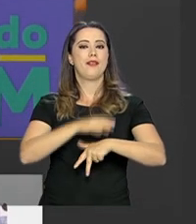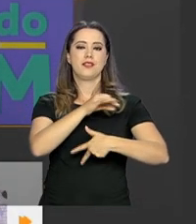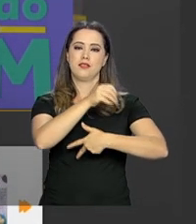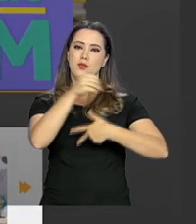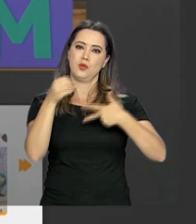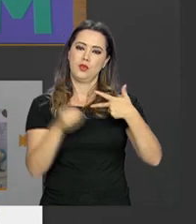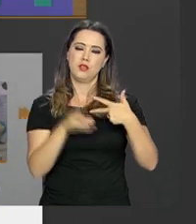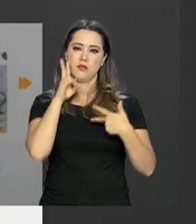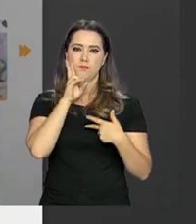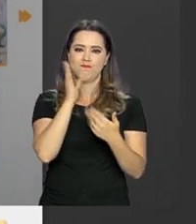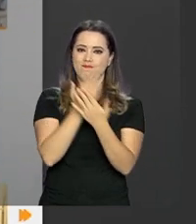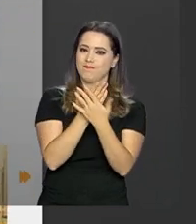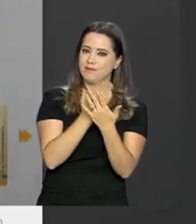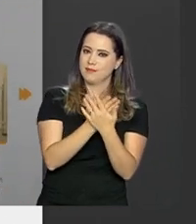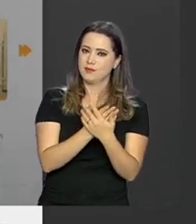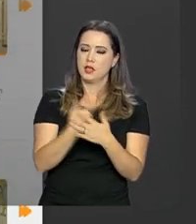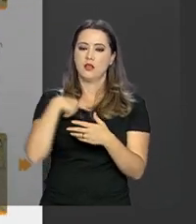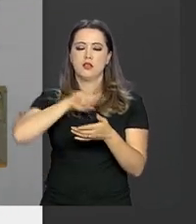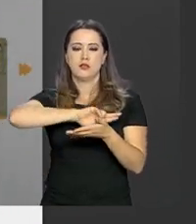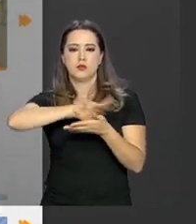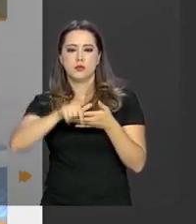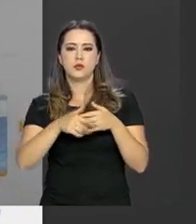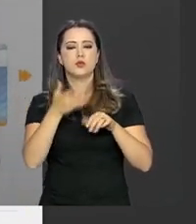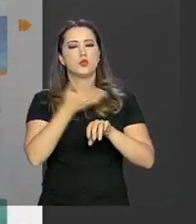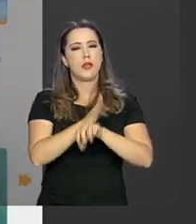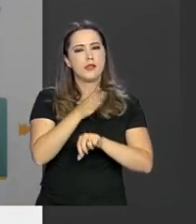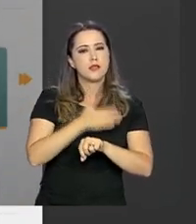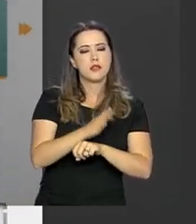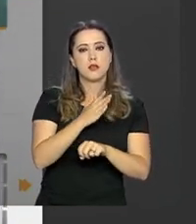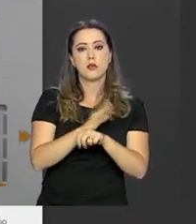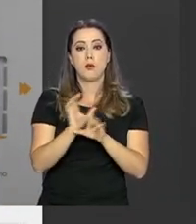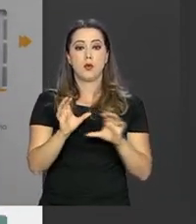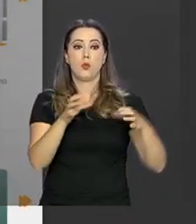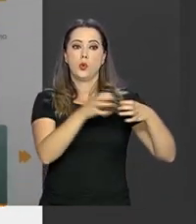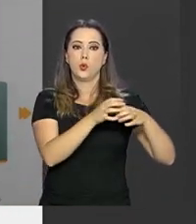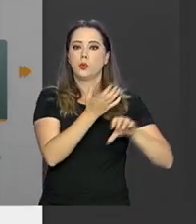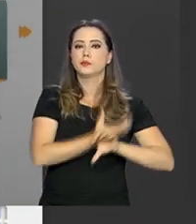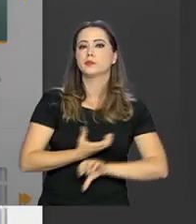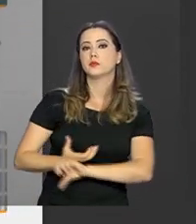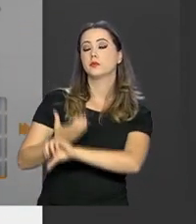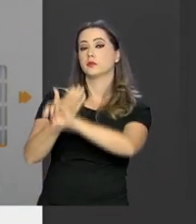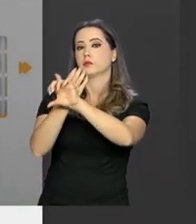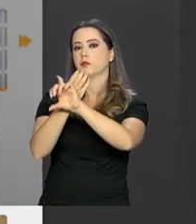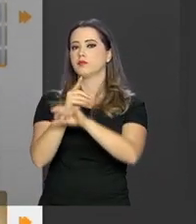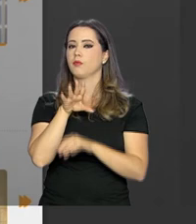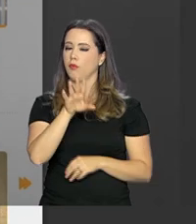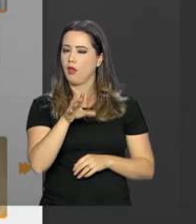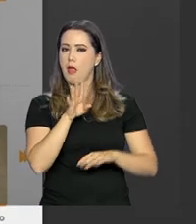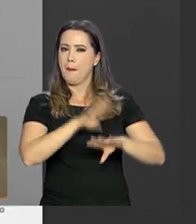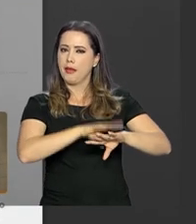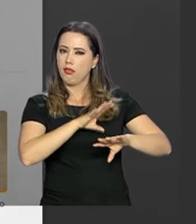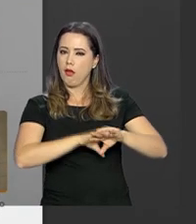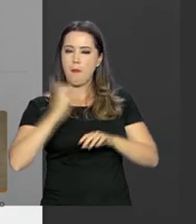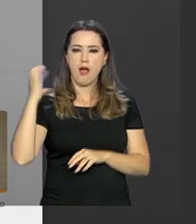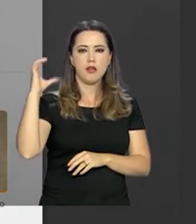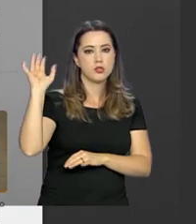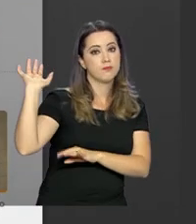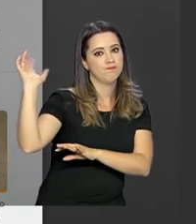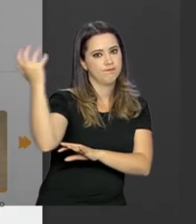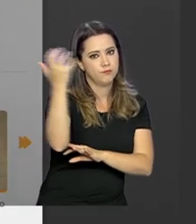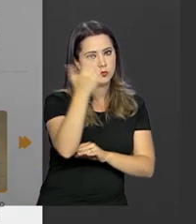possível rever aulas teorias e exercícios por área do conhecimento matemática ciências da natureza